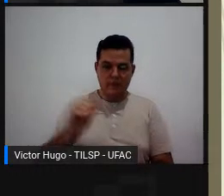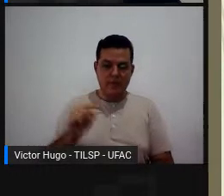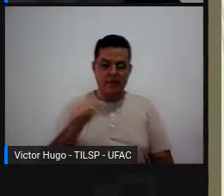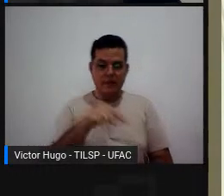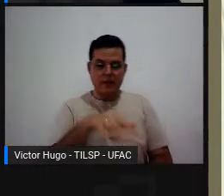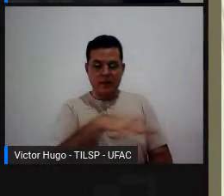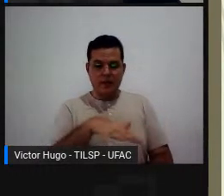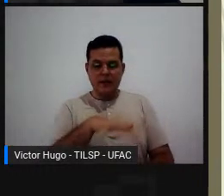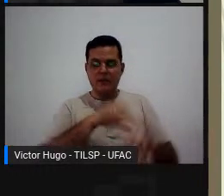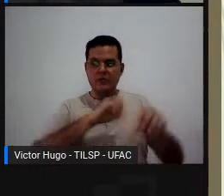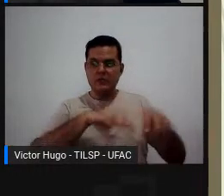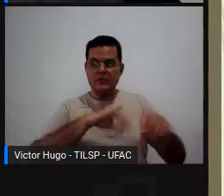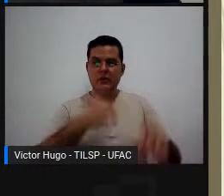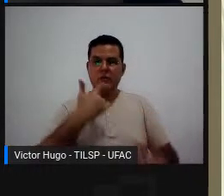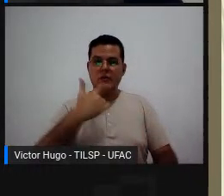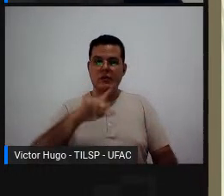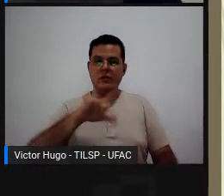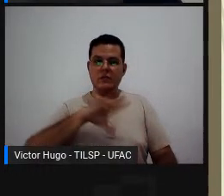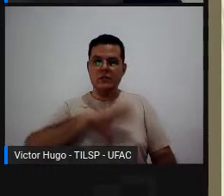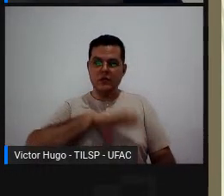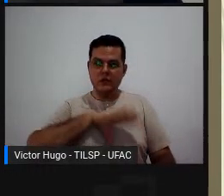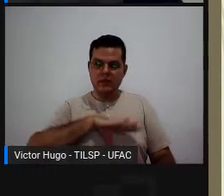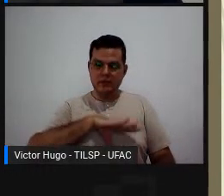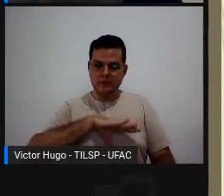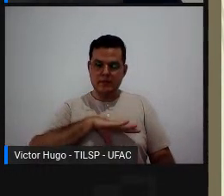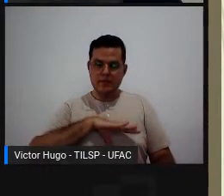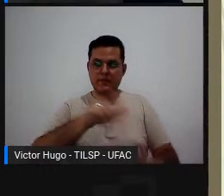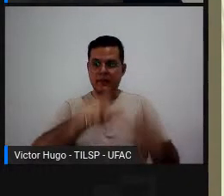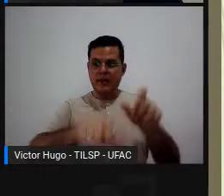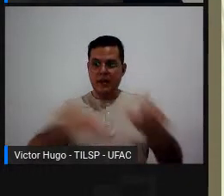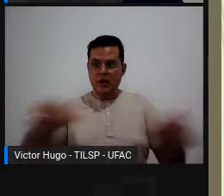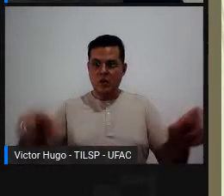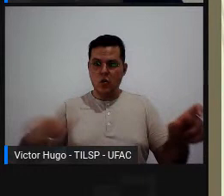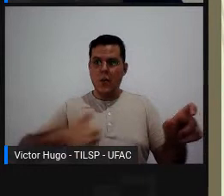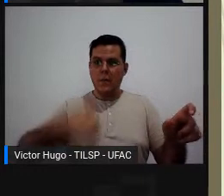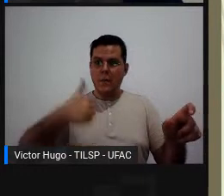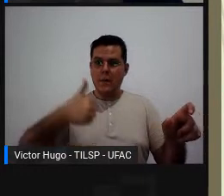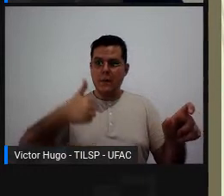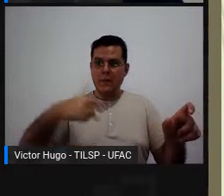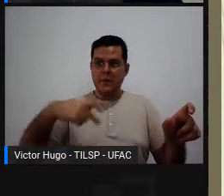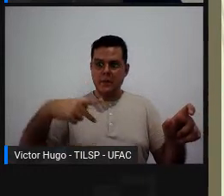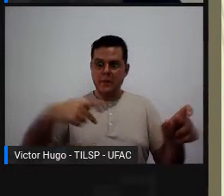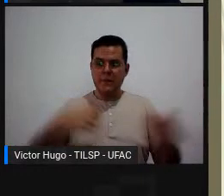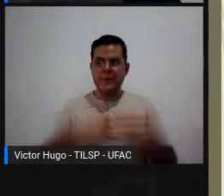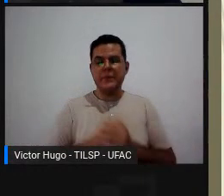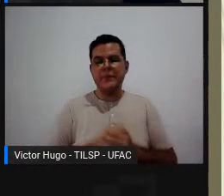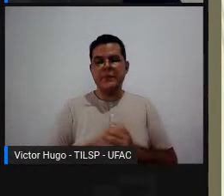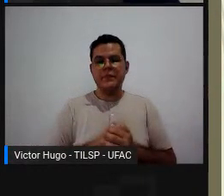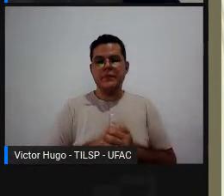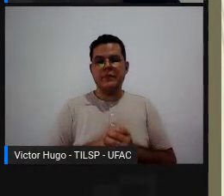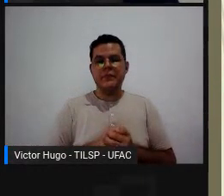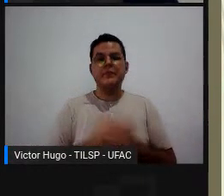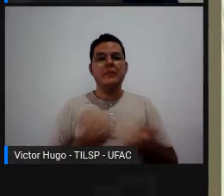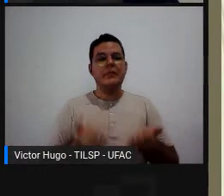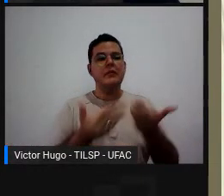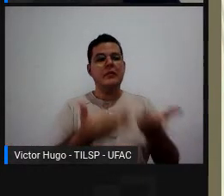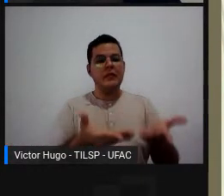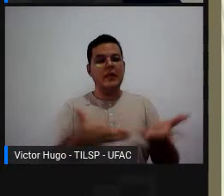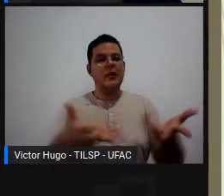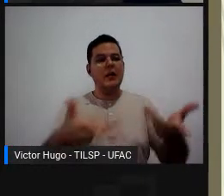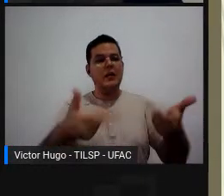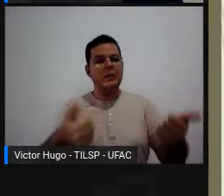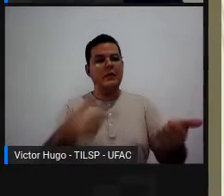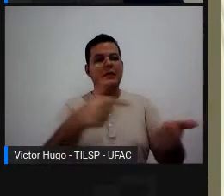para alunos de, portanto, de primeiro período? Capacitar o aluno para o eficiente desempenho profissional no ramo de sua escolha,